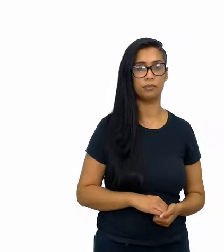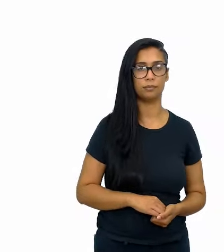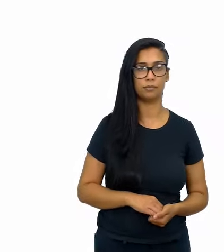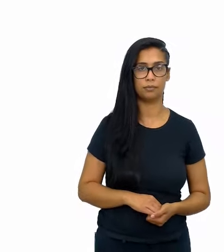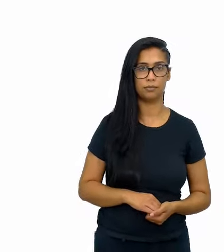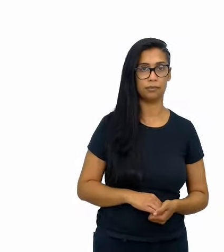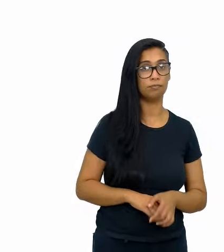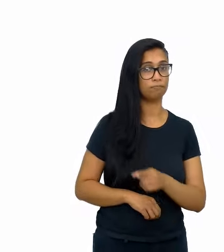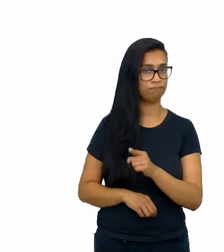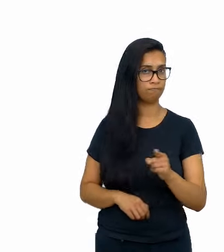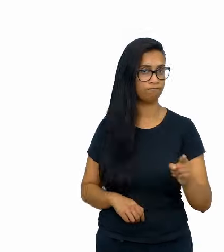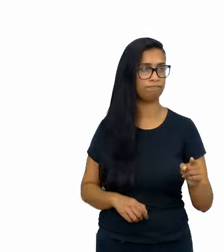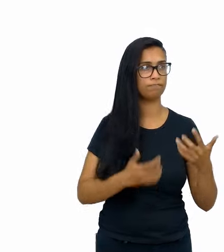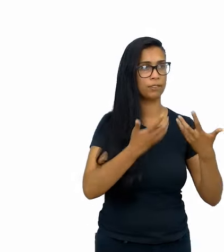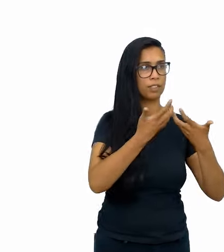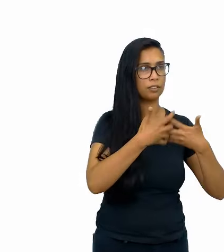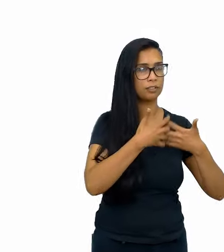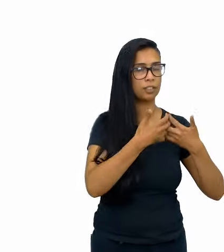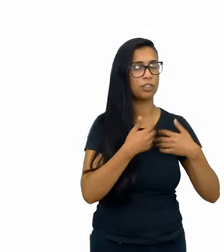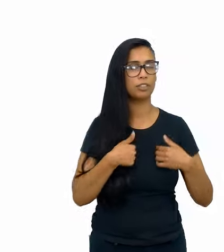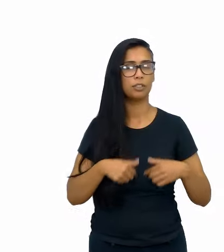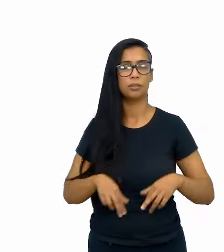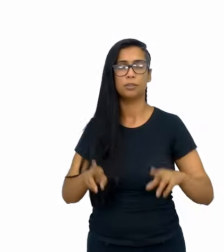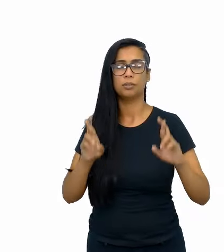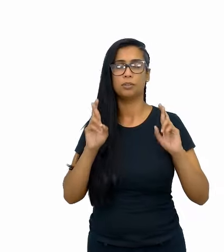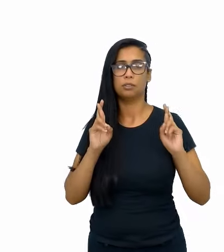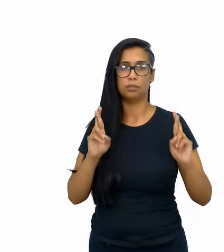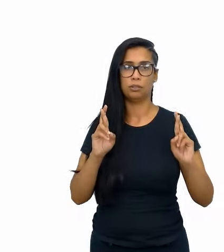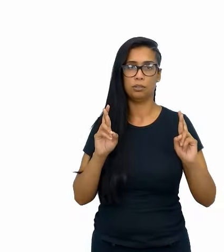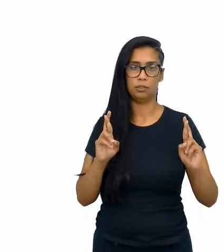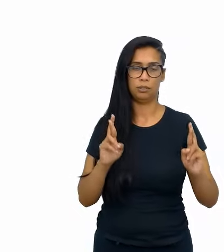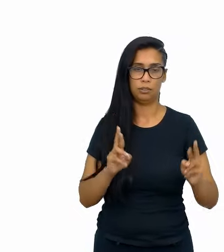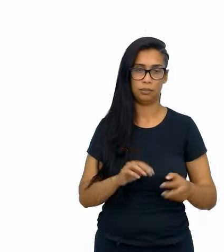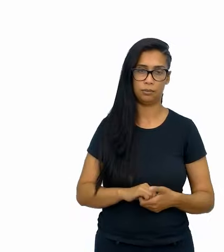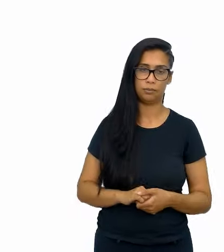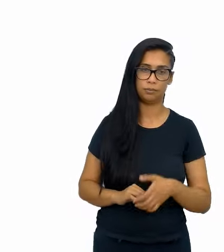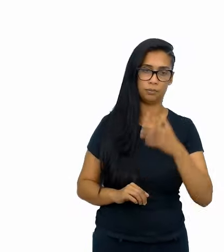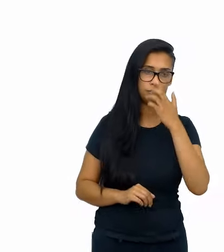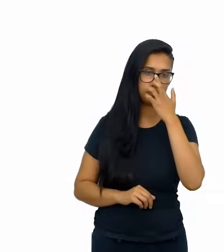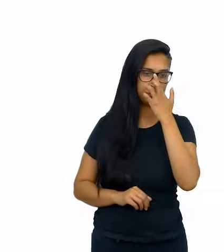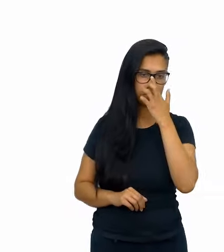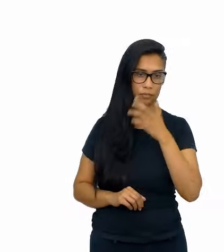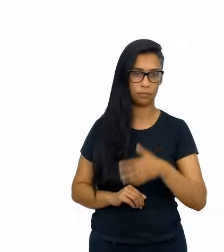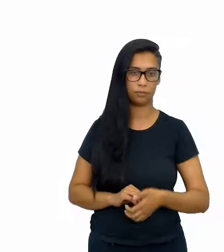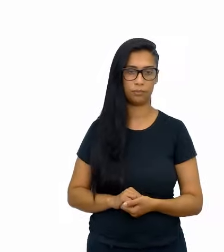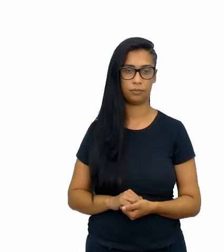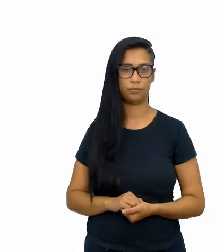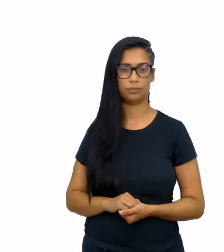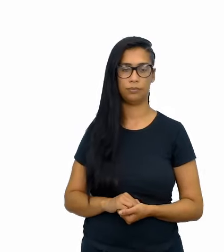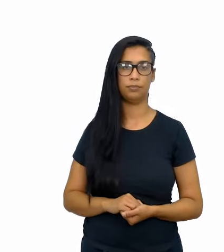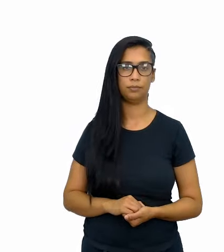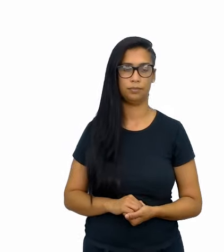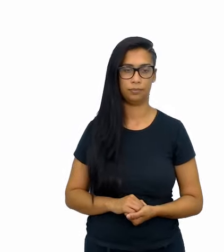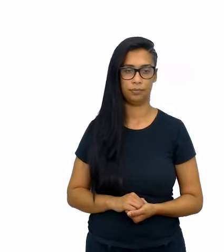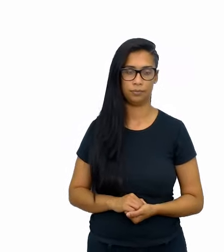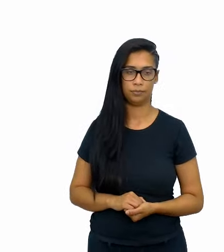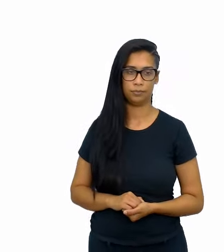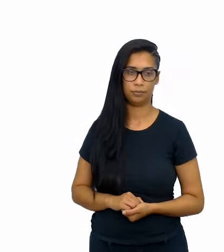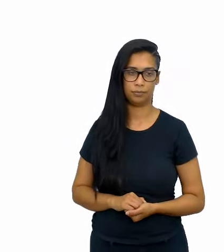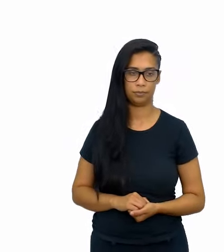realizado reflexões, né, ainda mais amplas do que as que a gente conversou até o momento, ok?